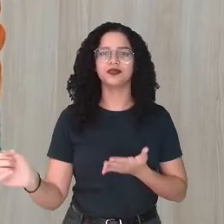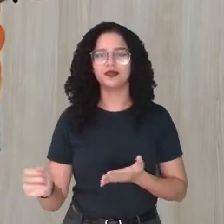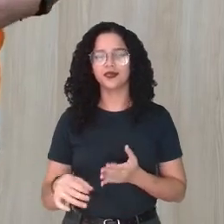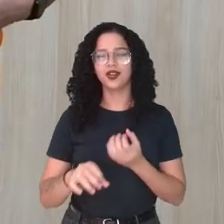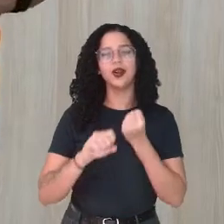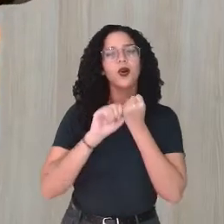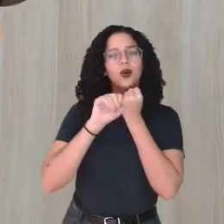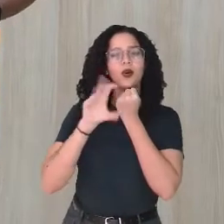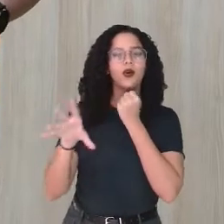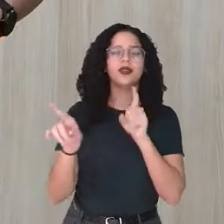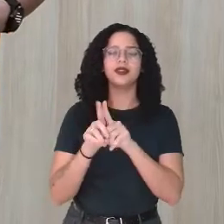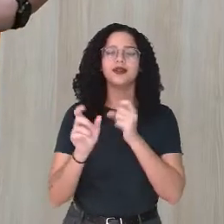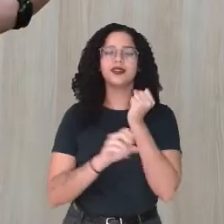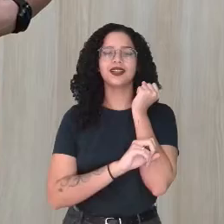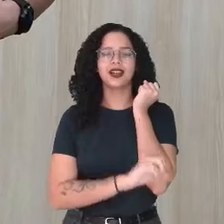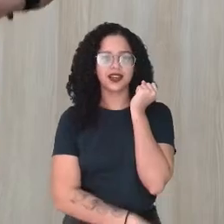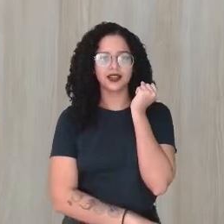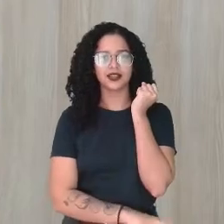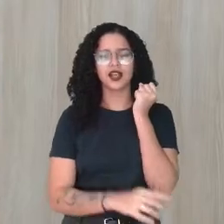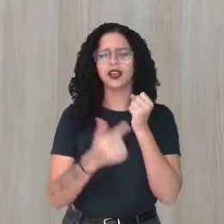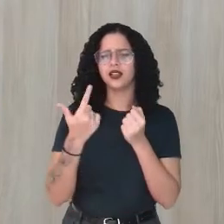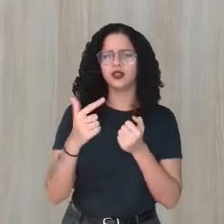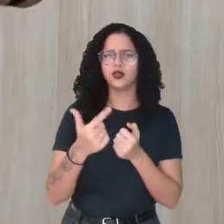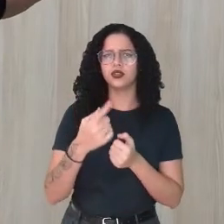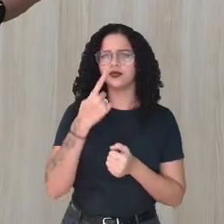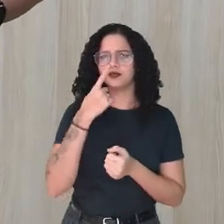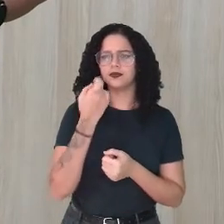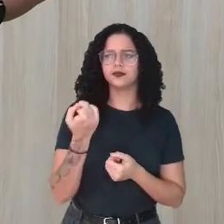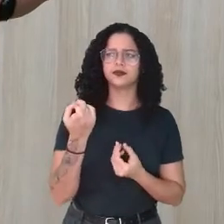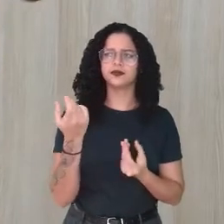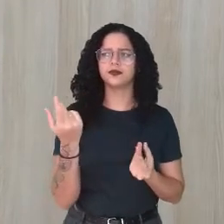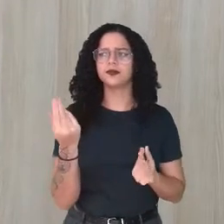gente, como a flautulência, não tem um odor